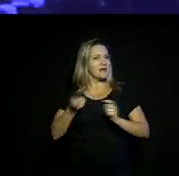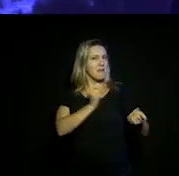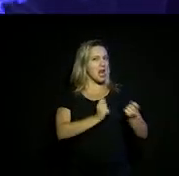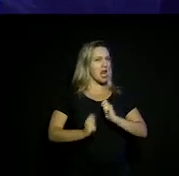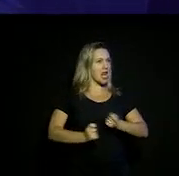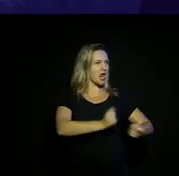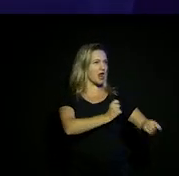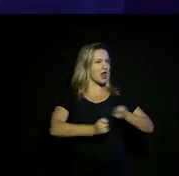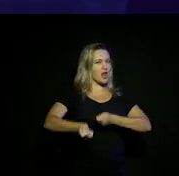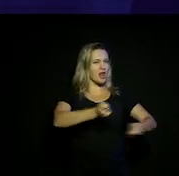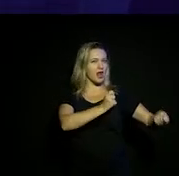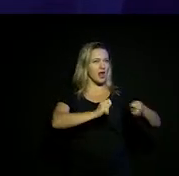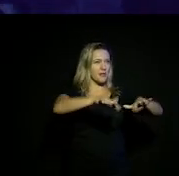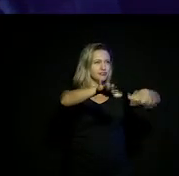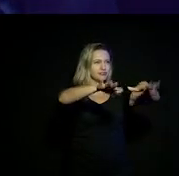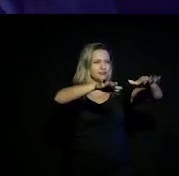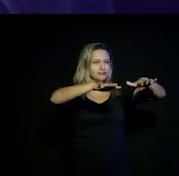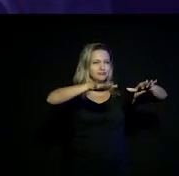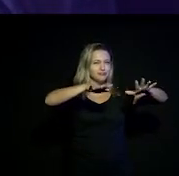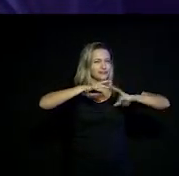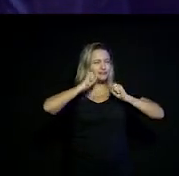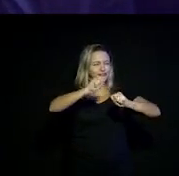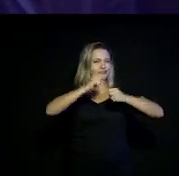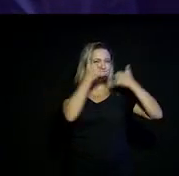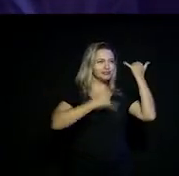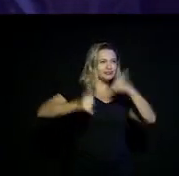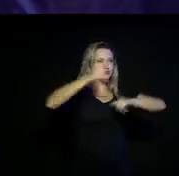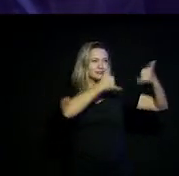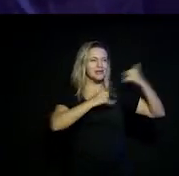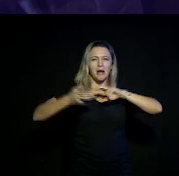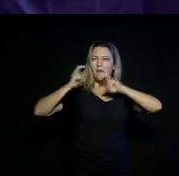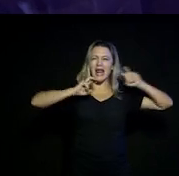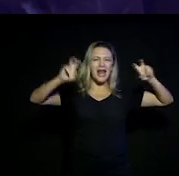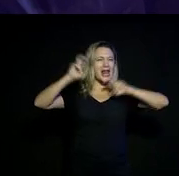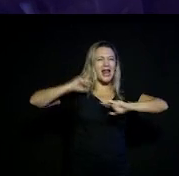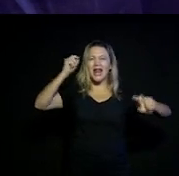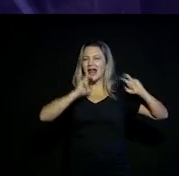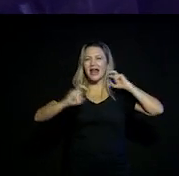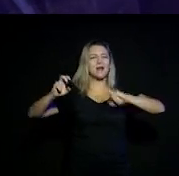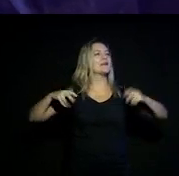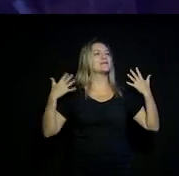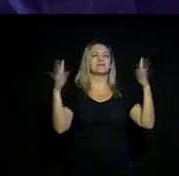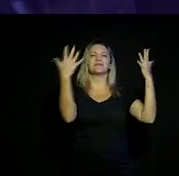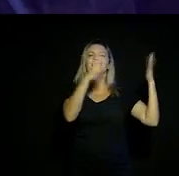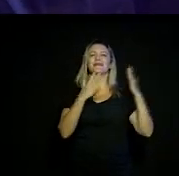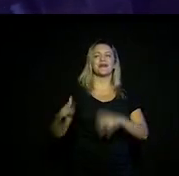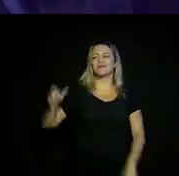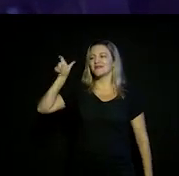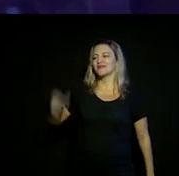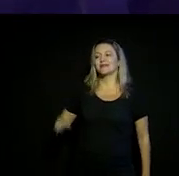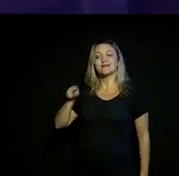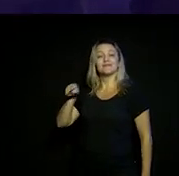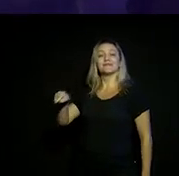Mais alto, mais alto, mais alto. Para a gente receber com toda energia, muitos gritos histéricos e uma salva de palmas